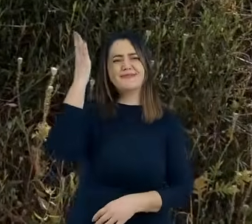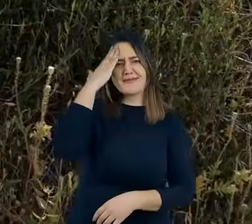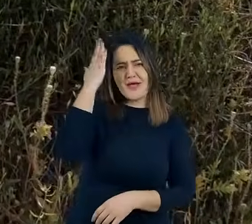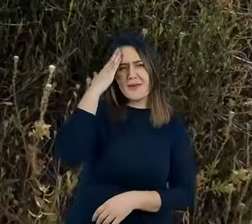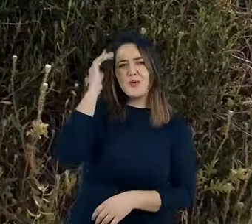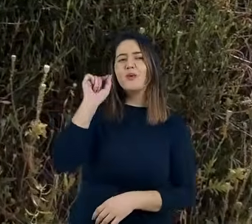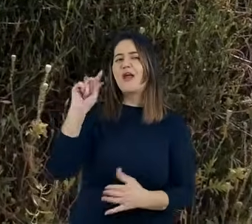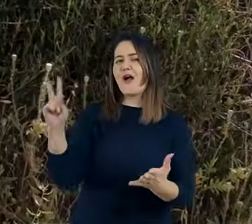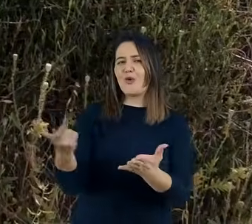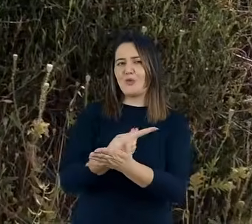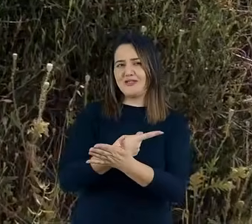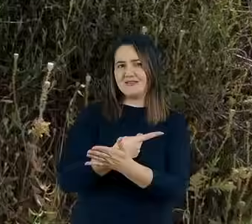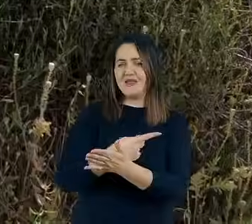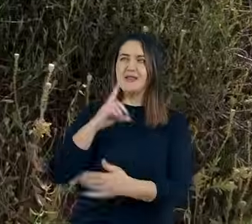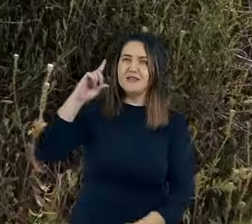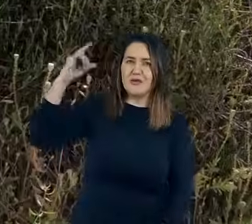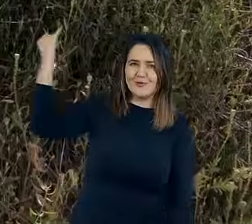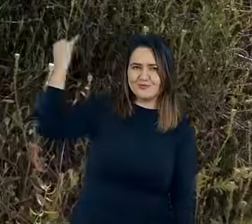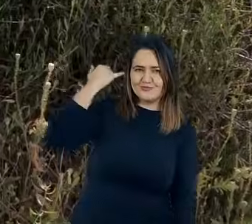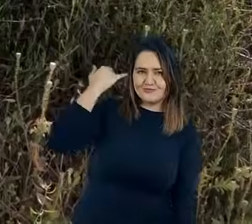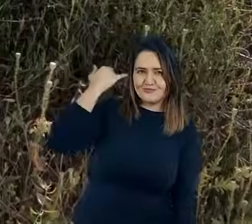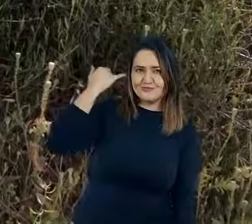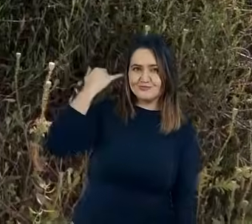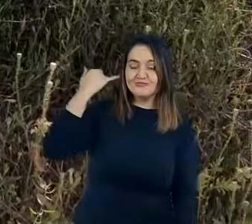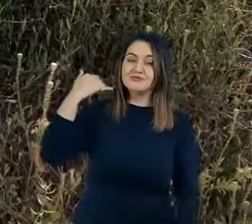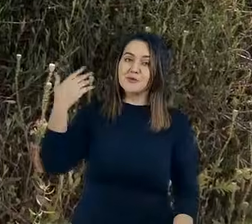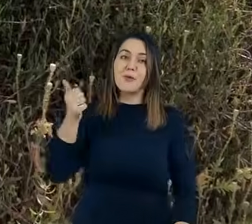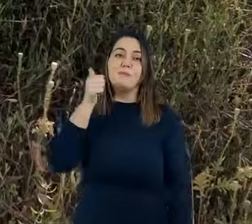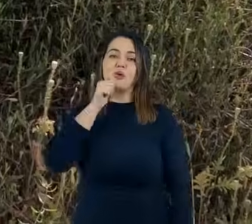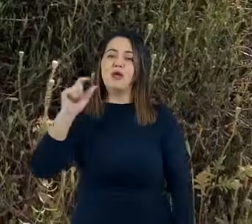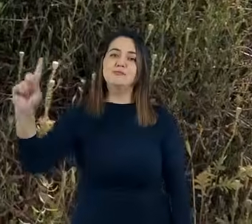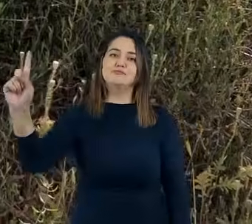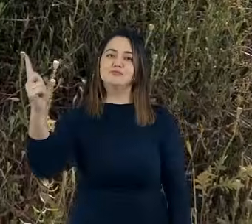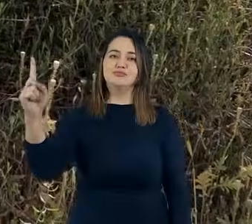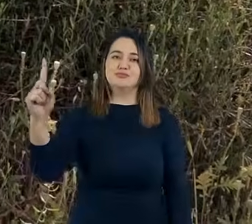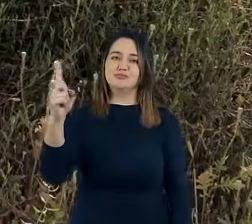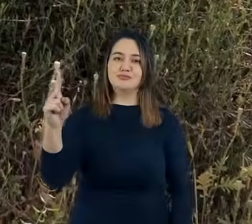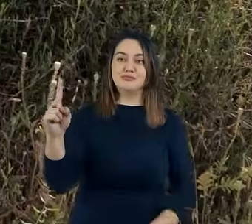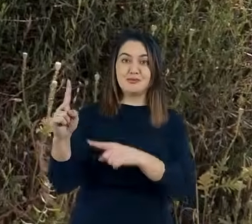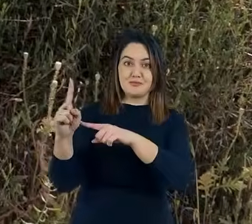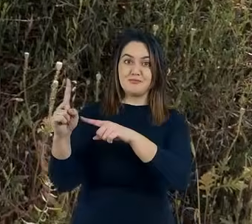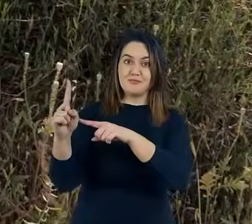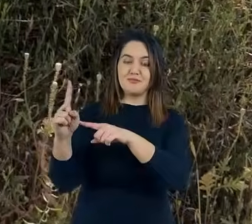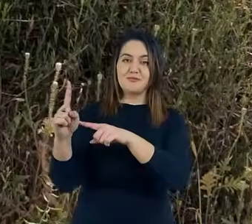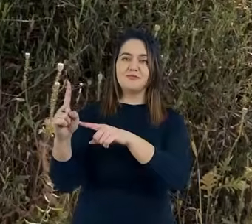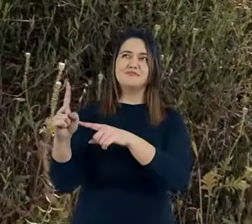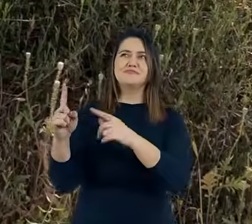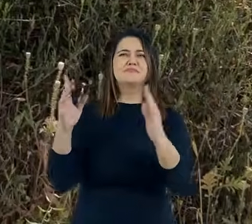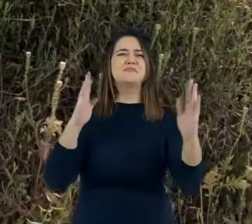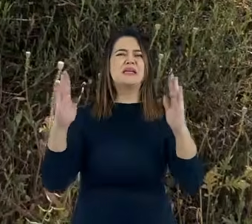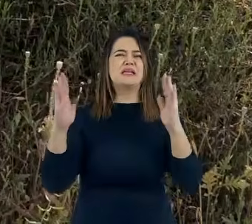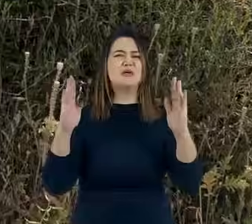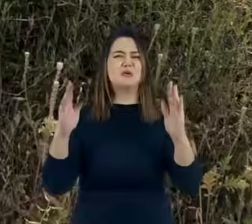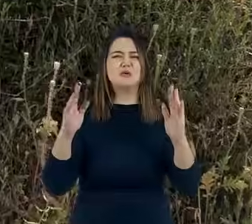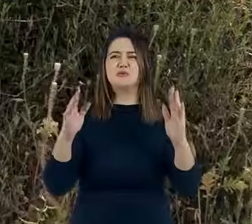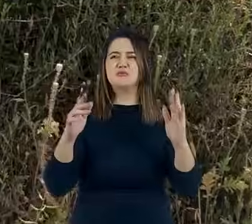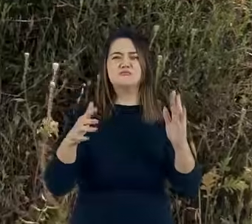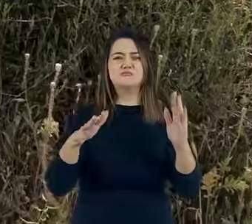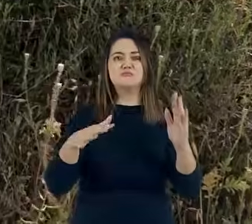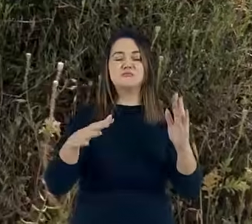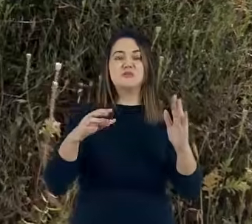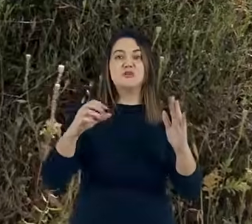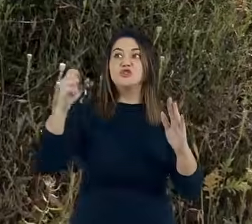para acontecer porque o Senhor lhe havia revelado. Então vem a mulher samaritana, numa época do dia como